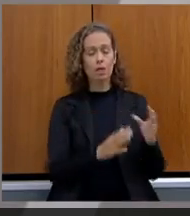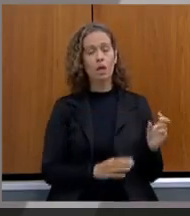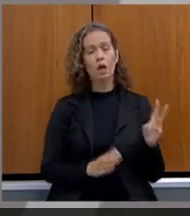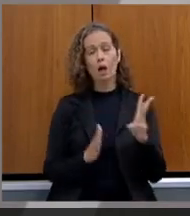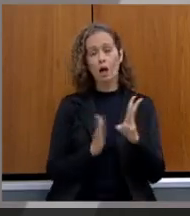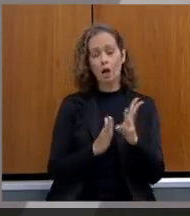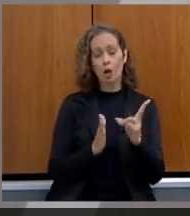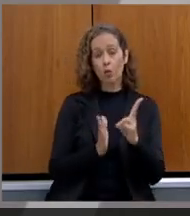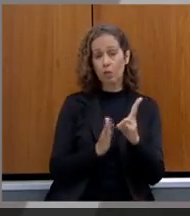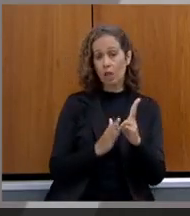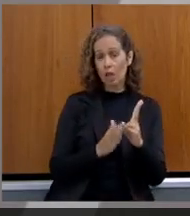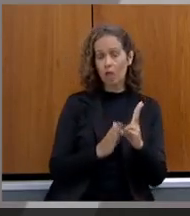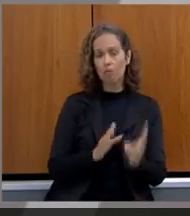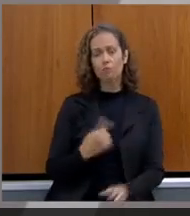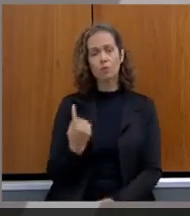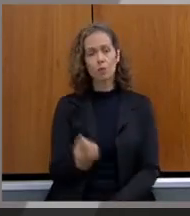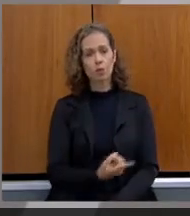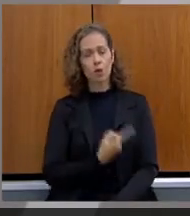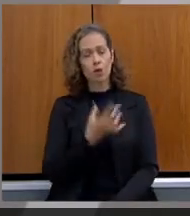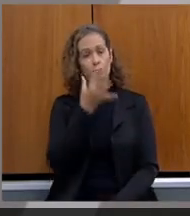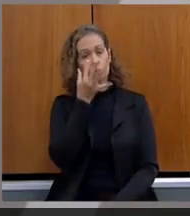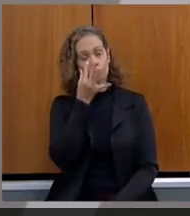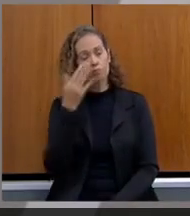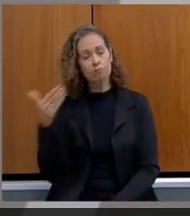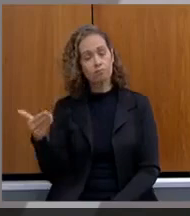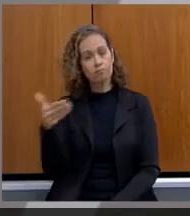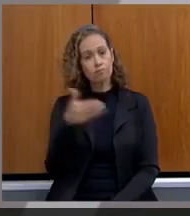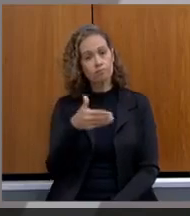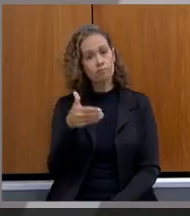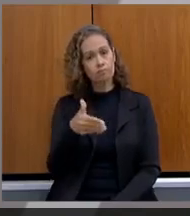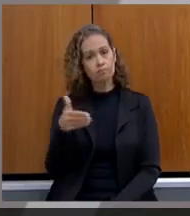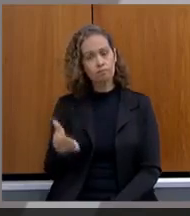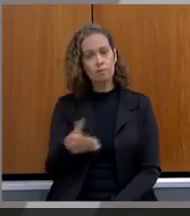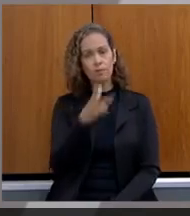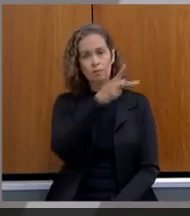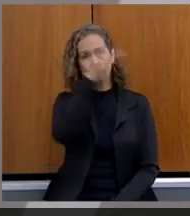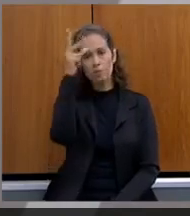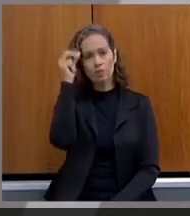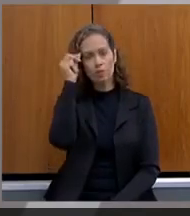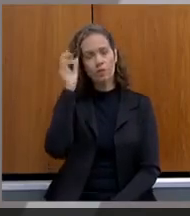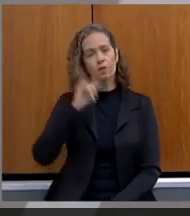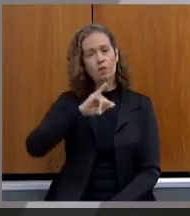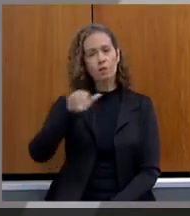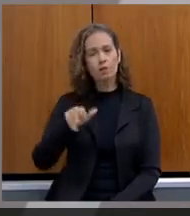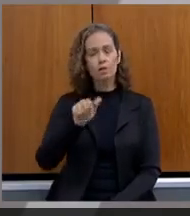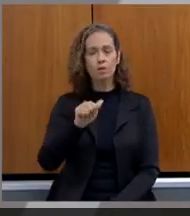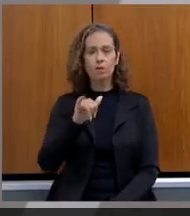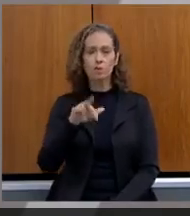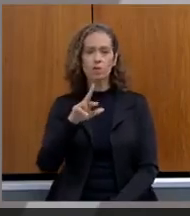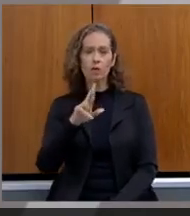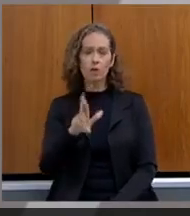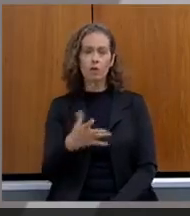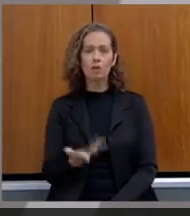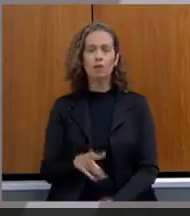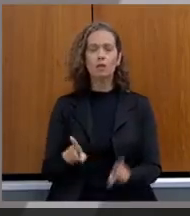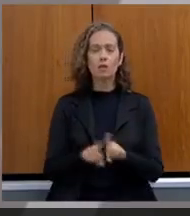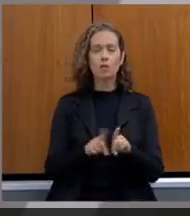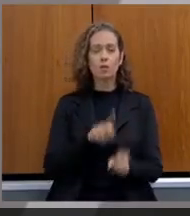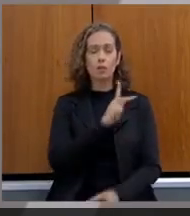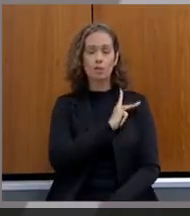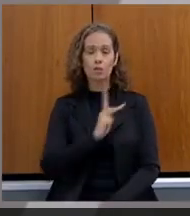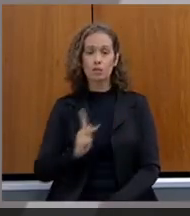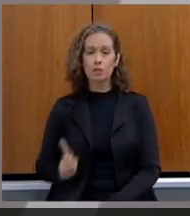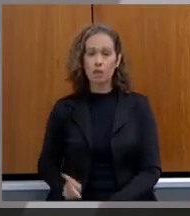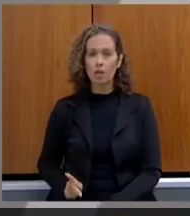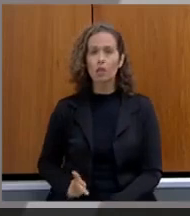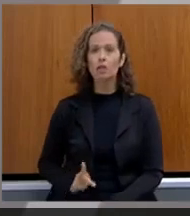imediato fizemos uma visita de cor presente juntamente com o prefeito Jair juntamente com o presidente da Câmara chão de Berto com